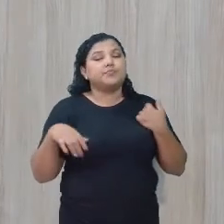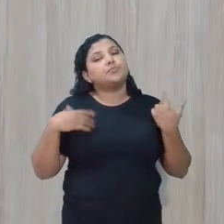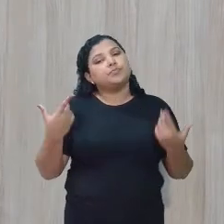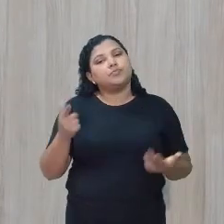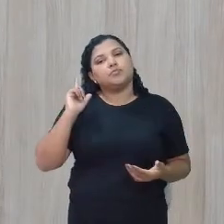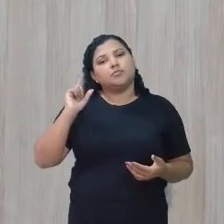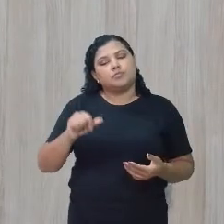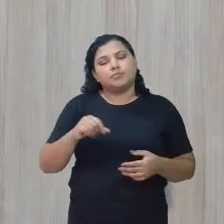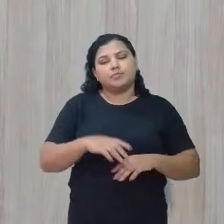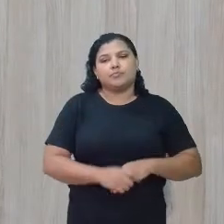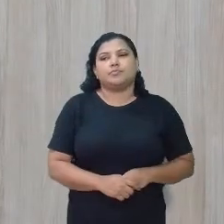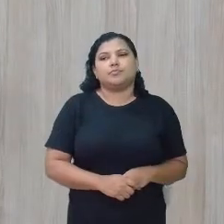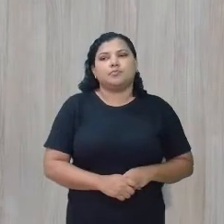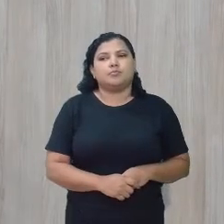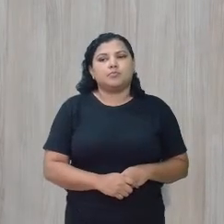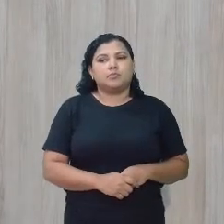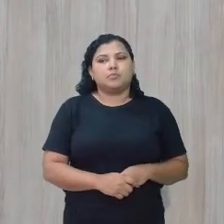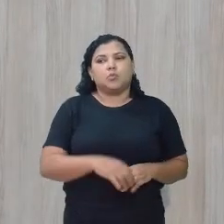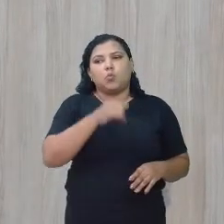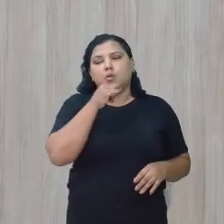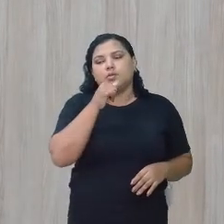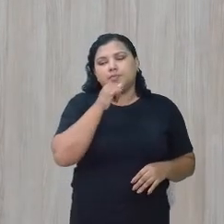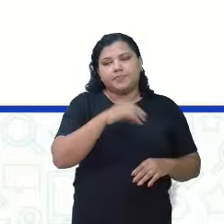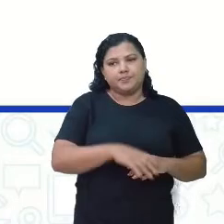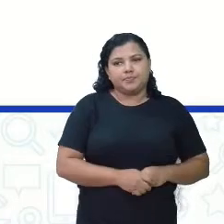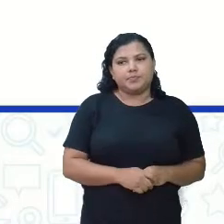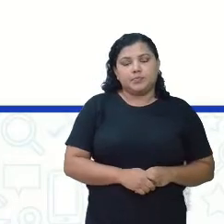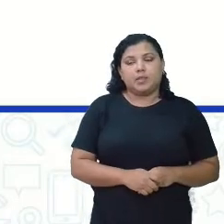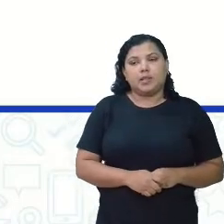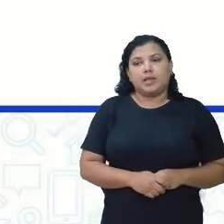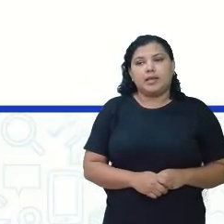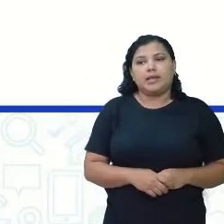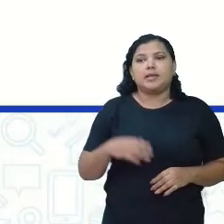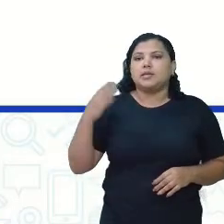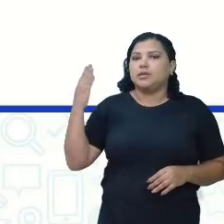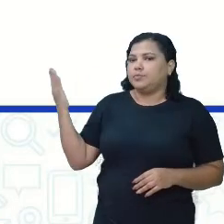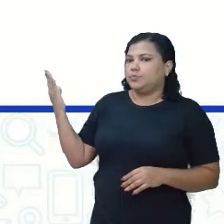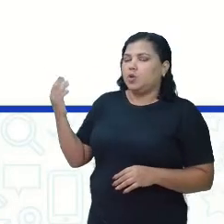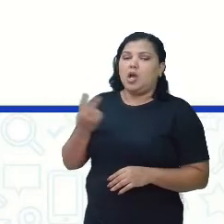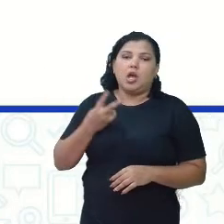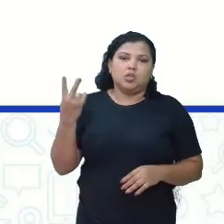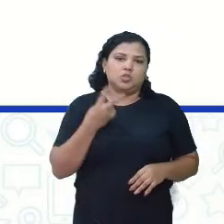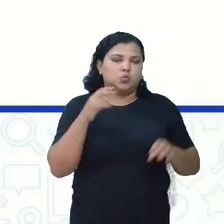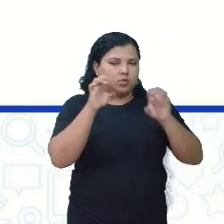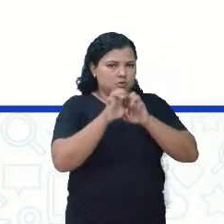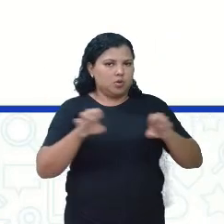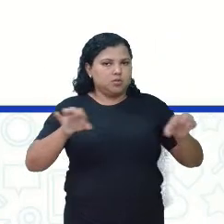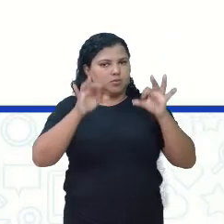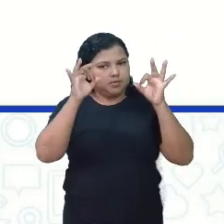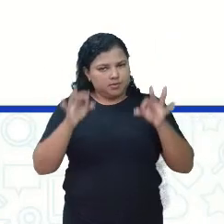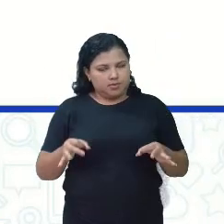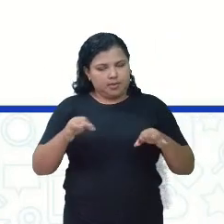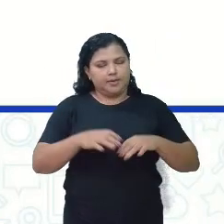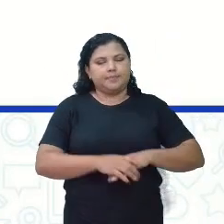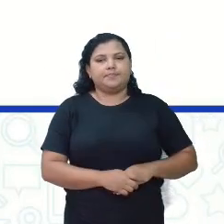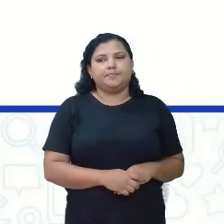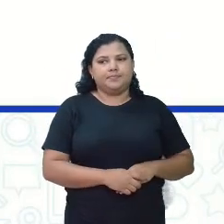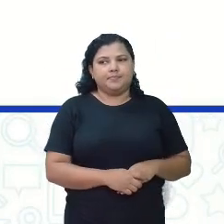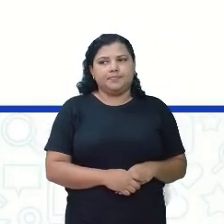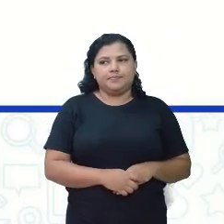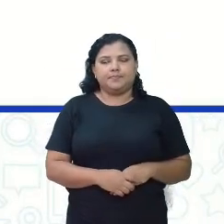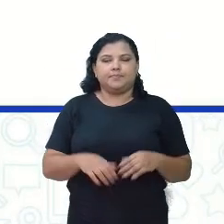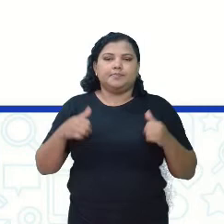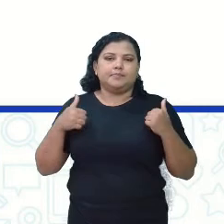o valor da solução aí, tanto para o x quanto para o y, que satisfaz as duas equações aí ao mesmo tempo.